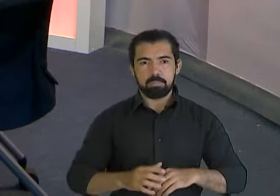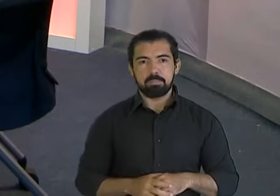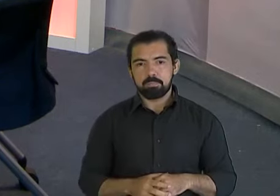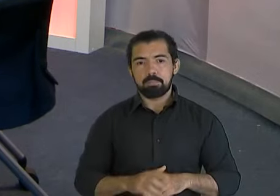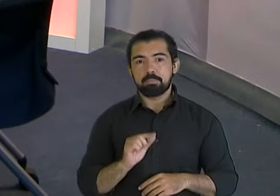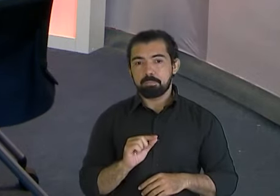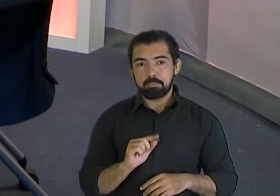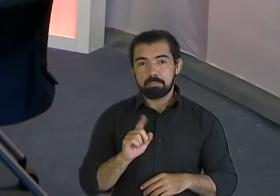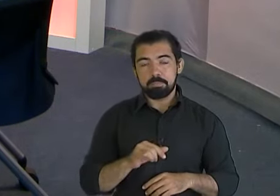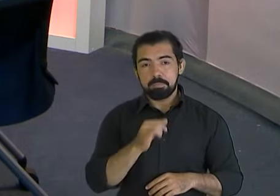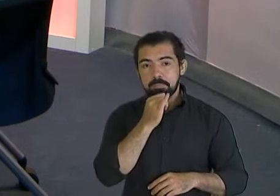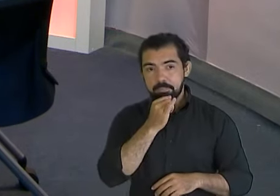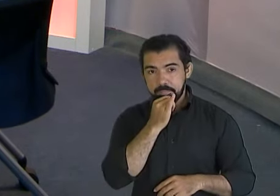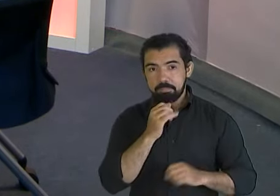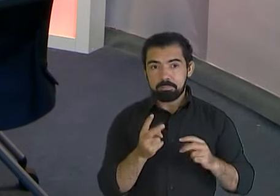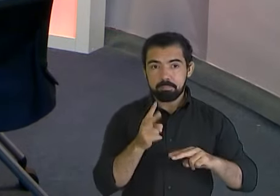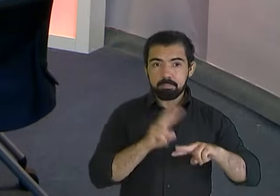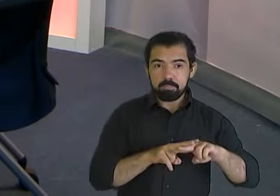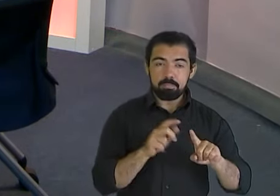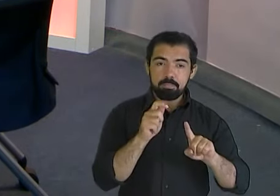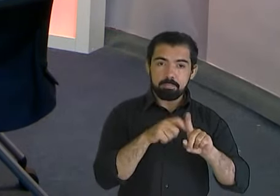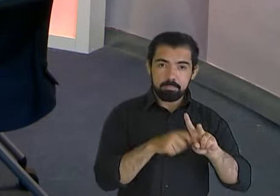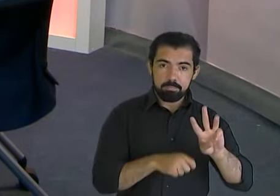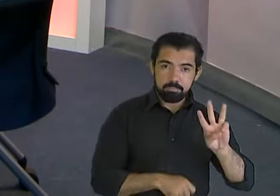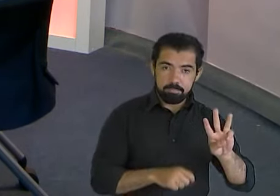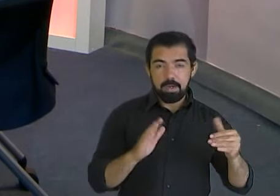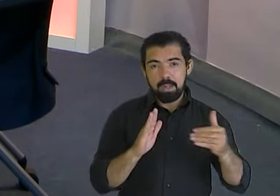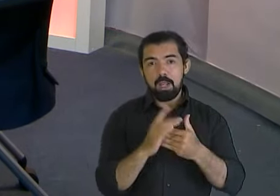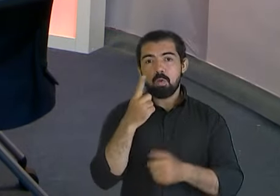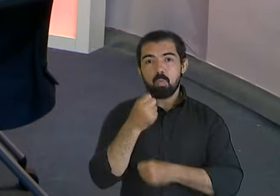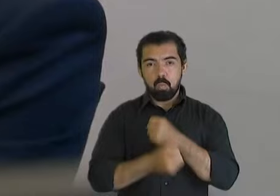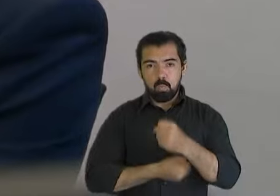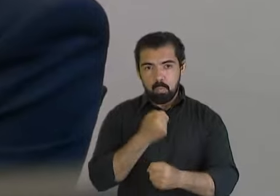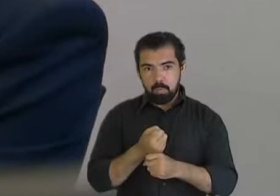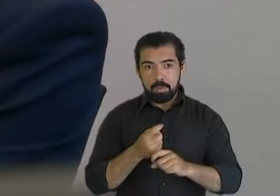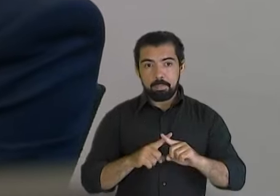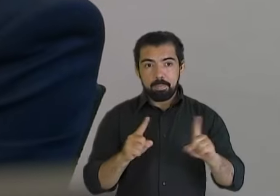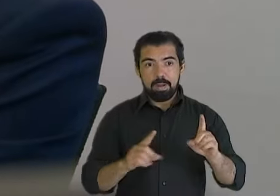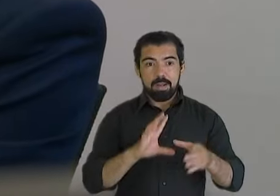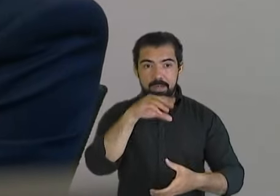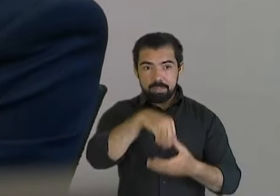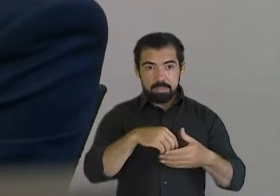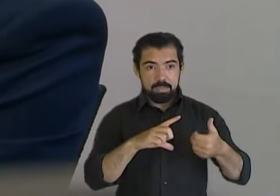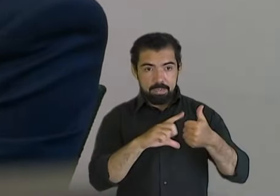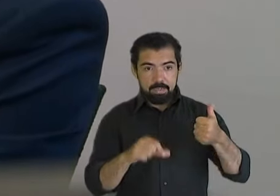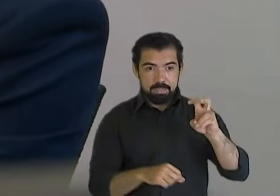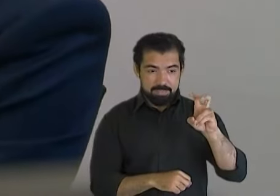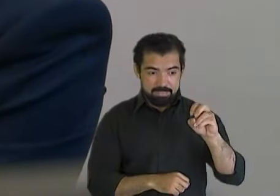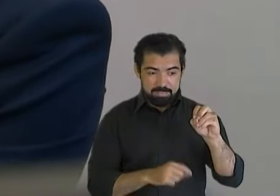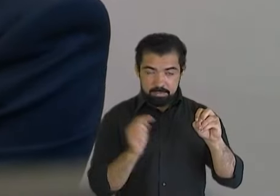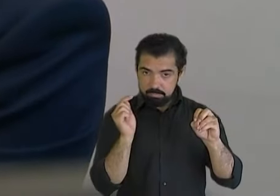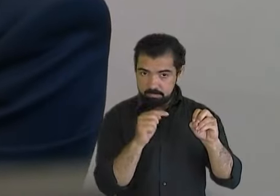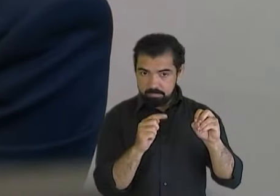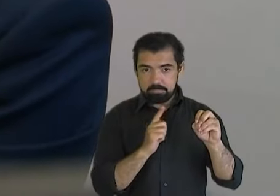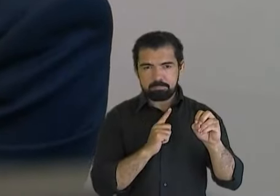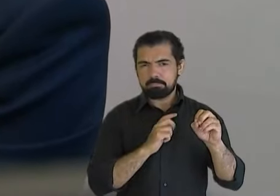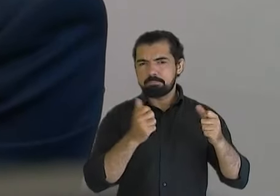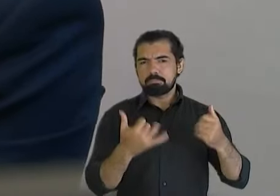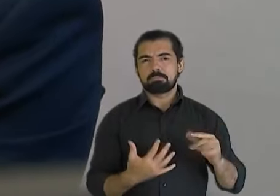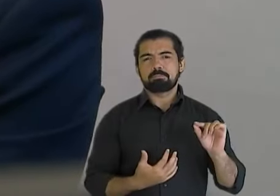uma pena de 3 meses a 1 ano. Mas o que é que acontece? O próprio dispositivo do artigo 50, ele está